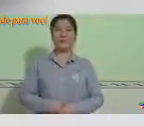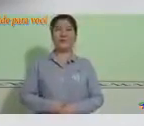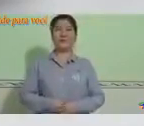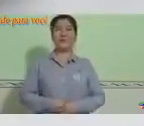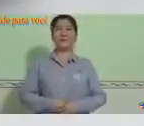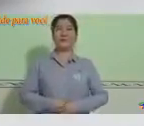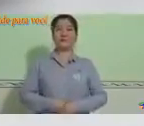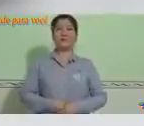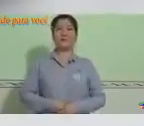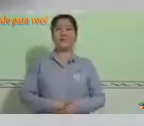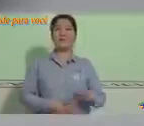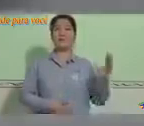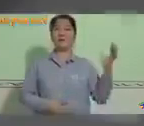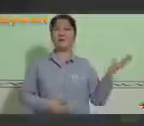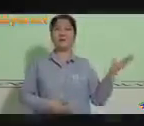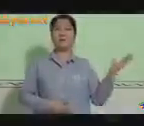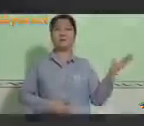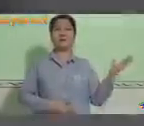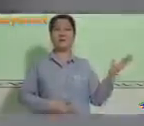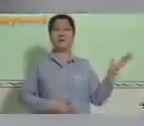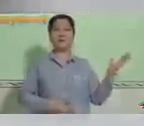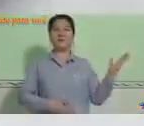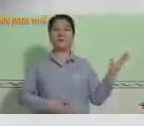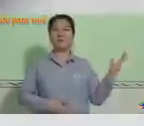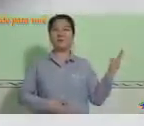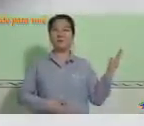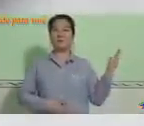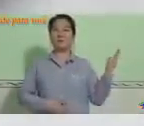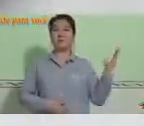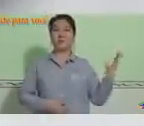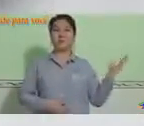para melhorar a inflamação da pata de ganso.